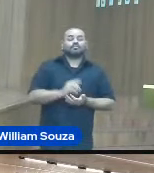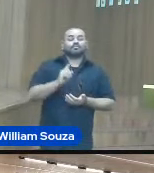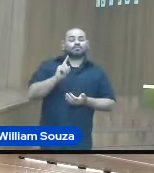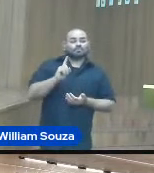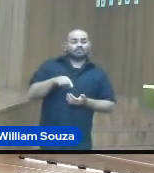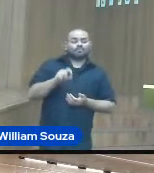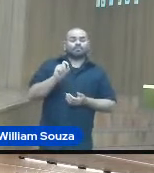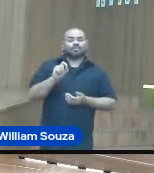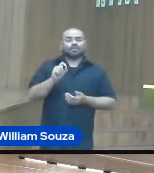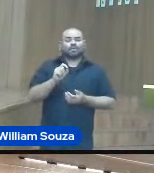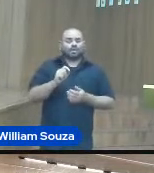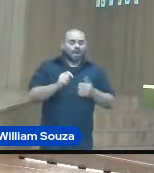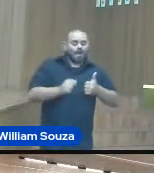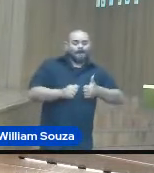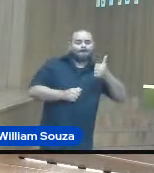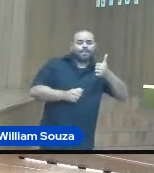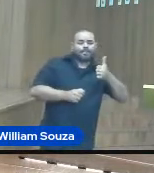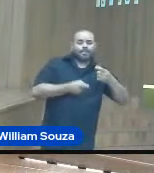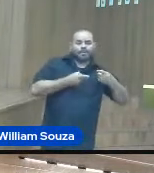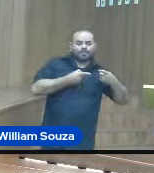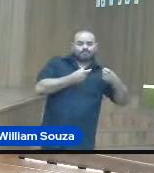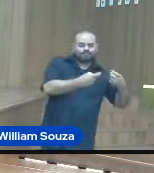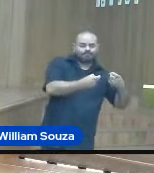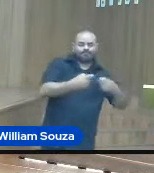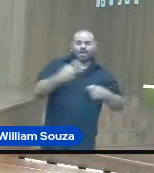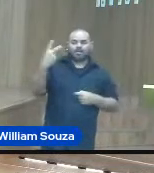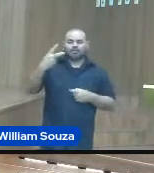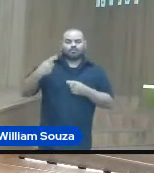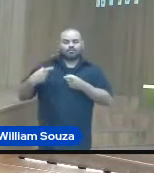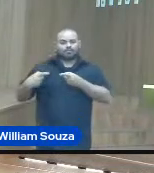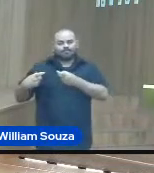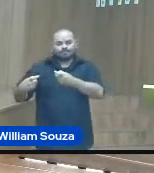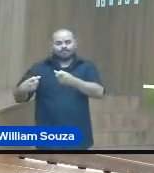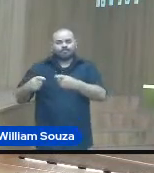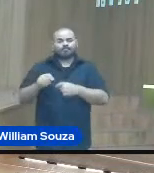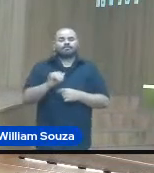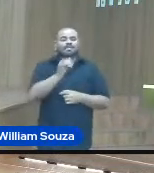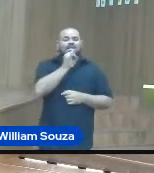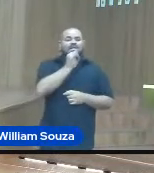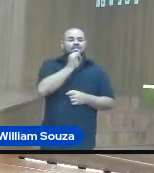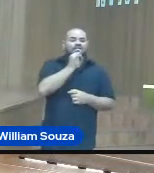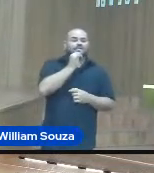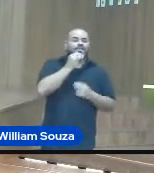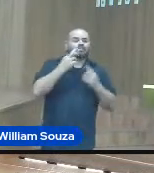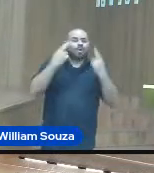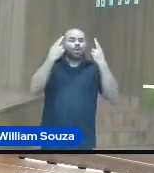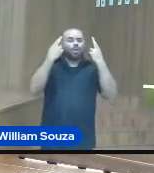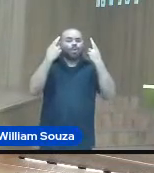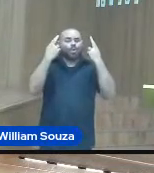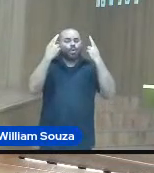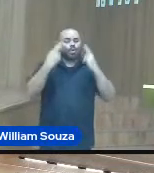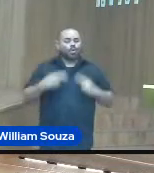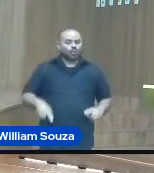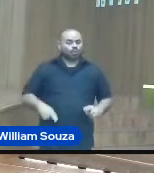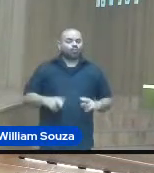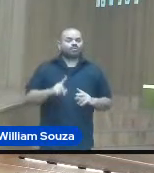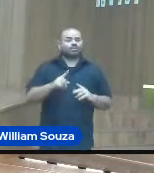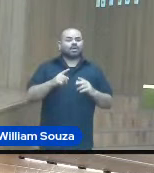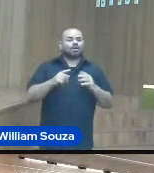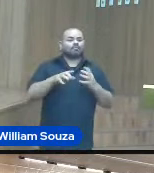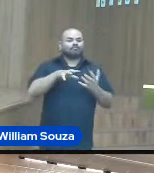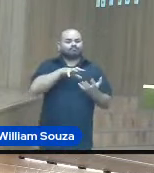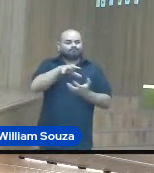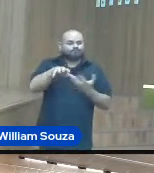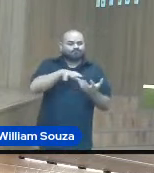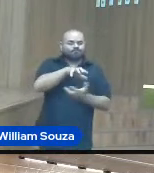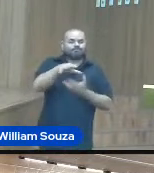Primeira e a Segunda Guerra Mundial. Quer dizer, a Revolução Russa, que foi uma revolução onde